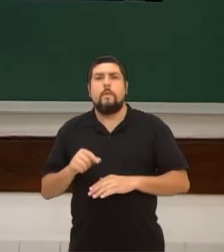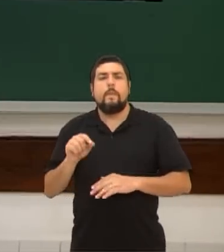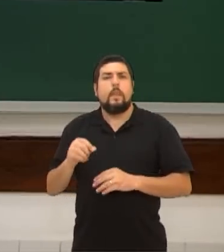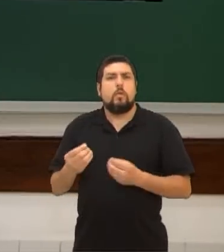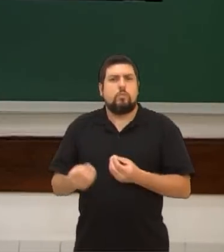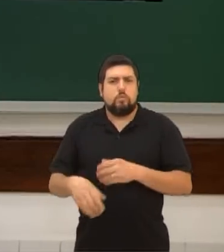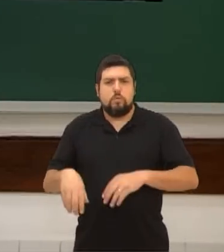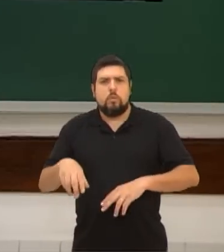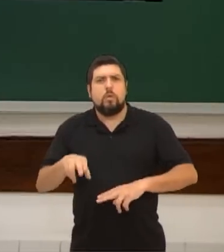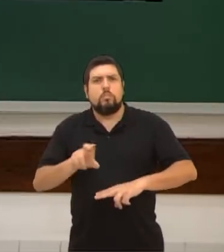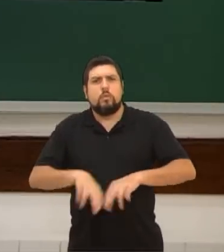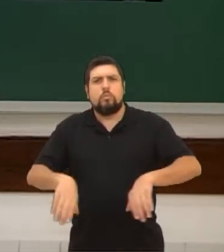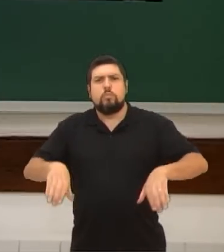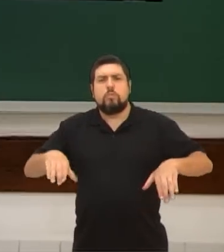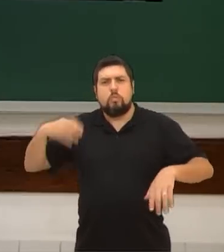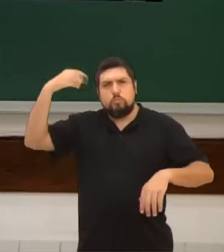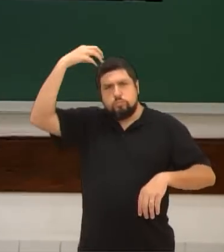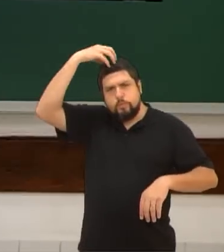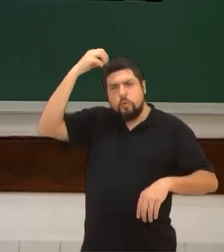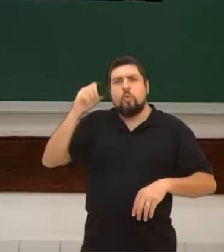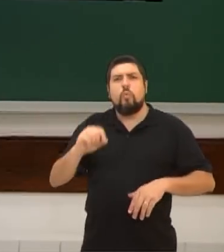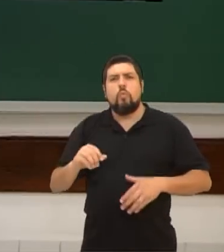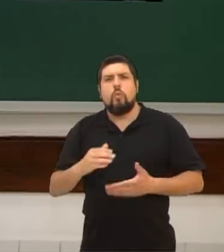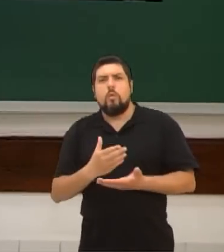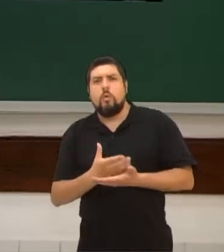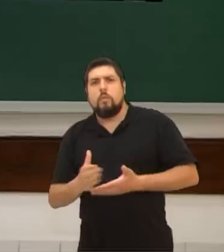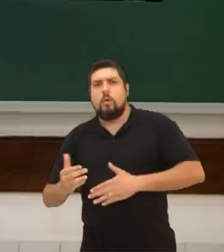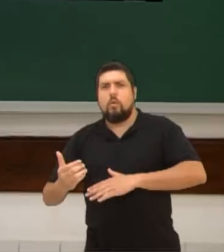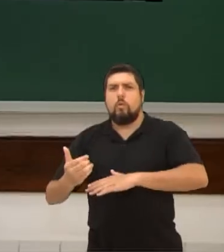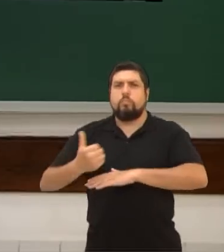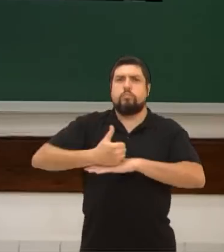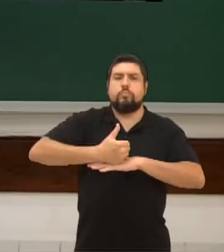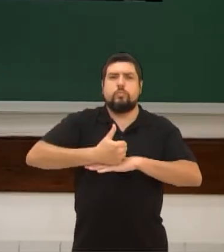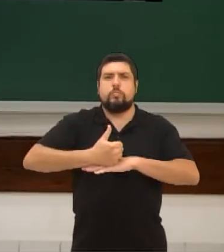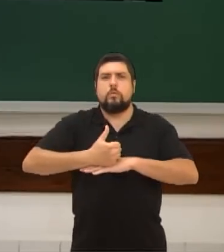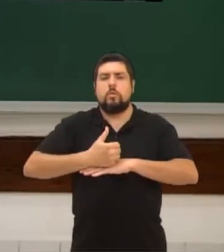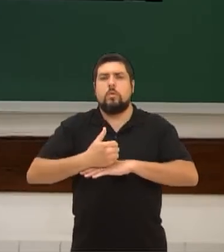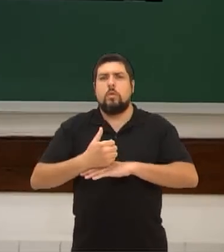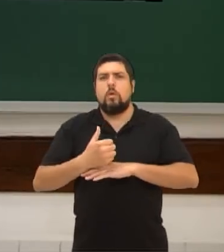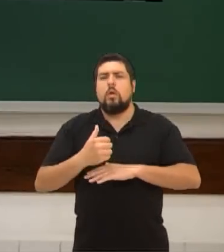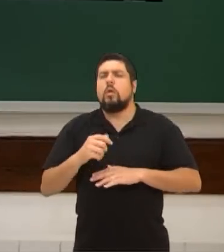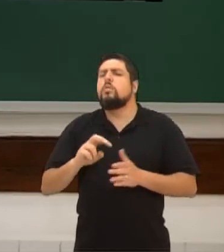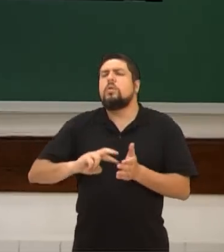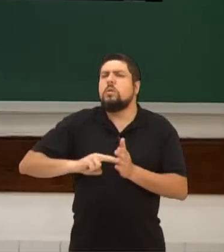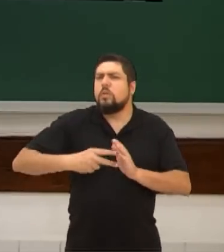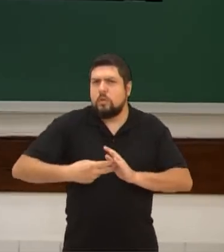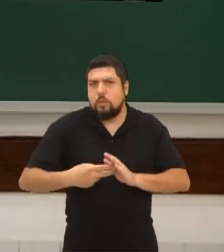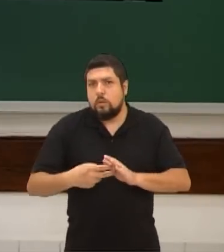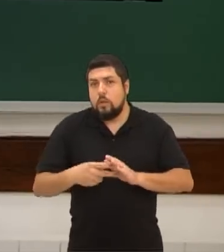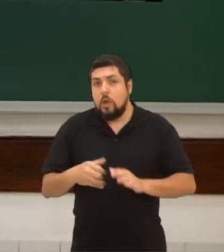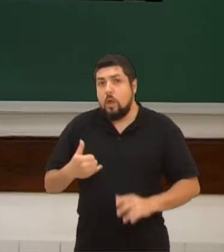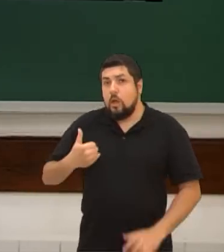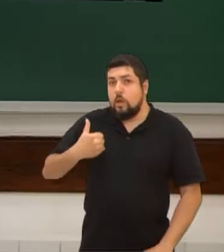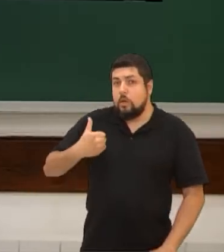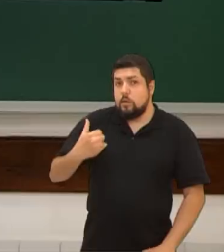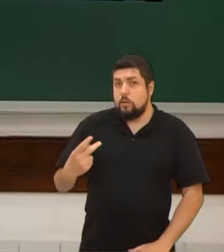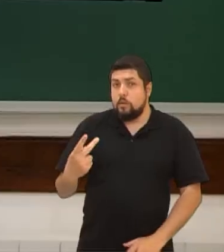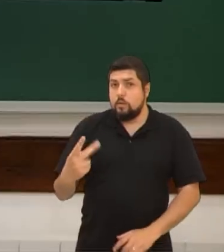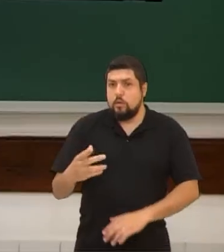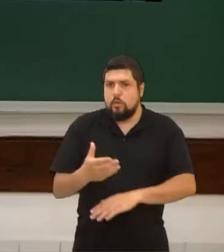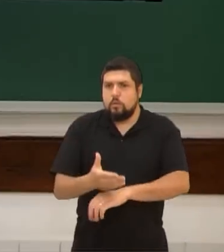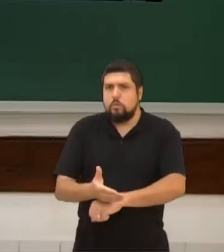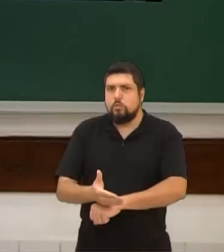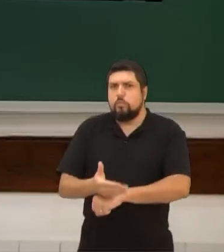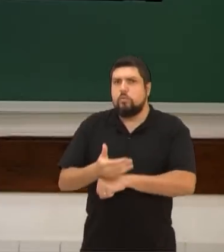no Brasil através do golpe da maioridade. Esse golpe antecipou a maioridade de Dom Pedro. Não dava